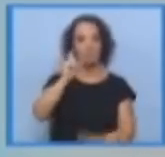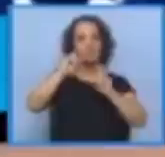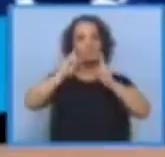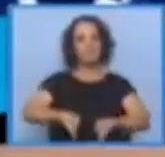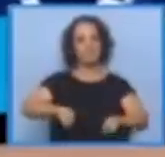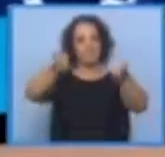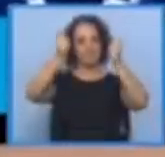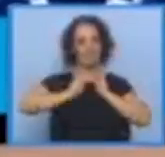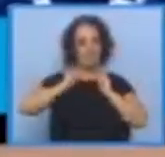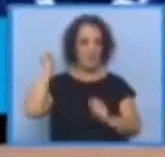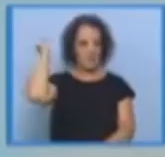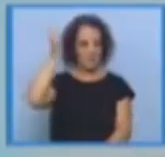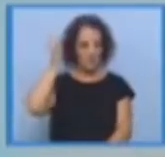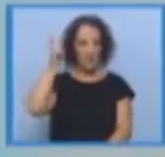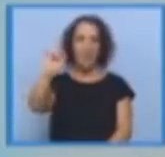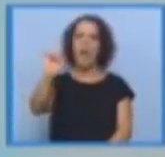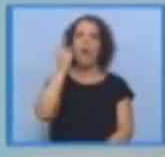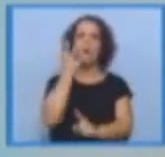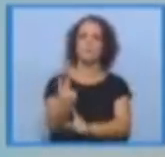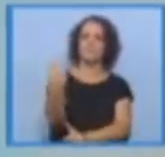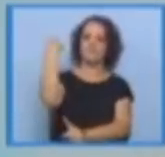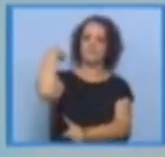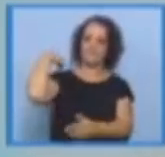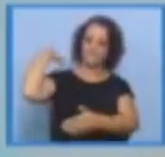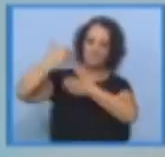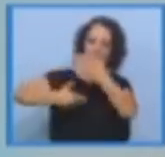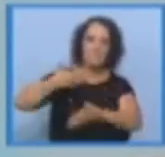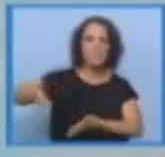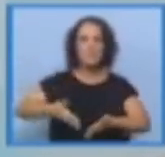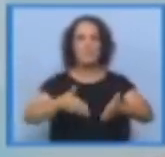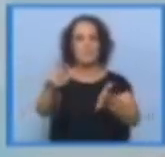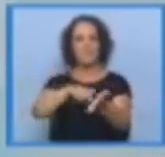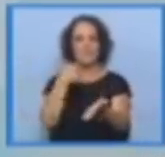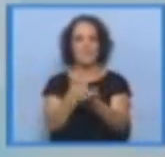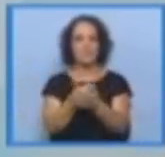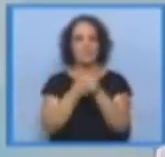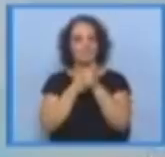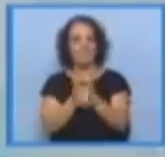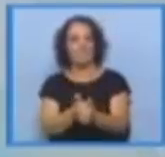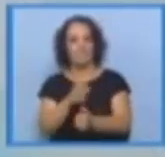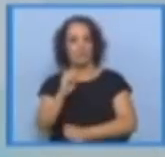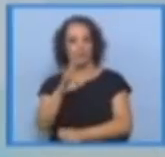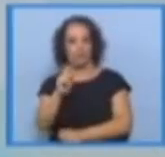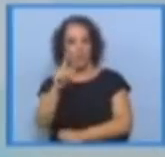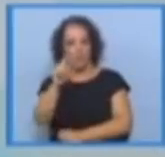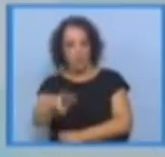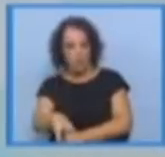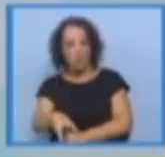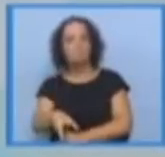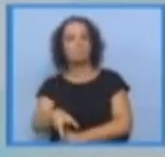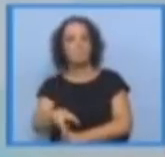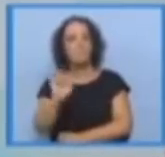sacerdotal. Olhando para o seu percurso, sempre muito próximo deste carisma Shalom, como é que avalia